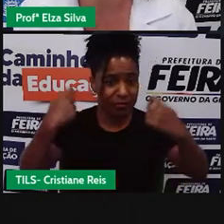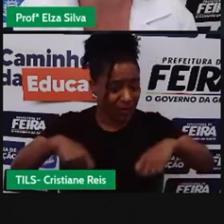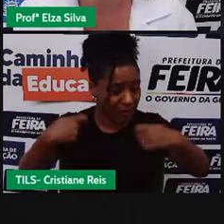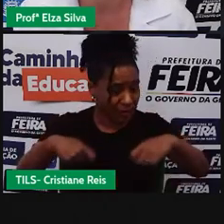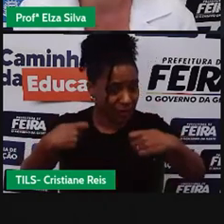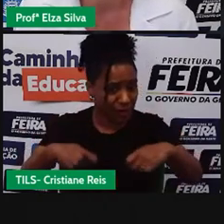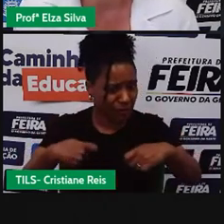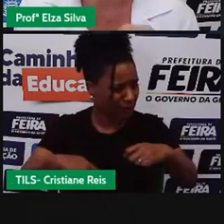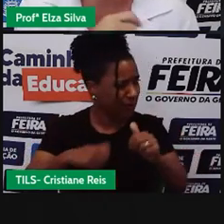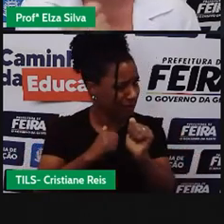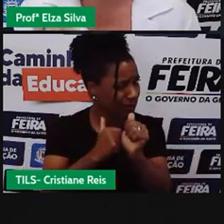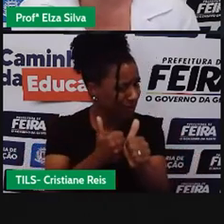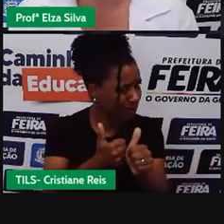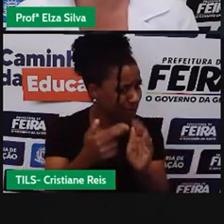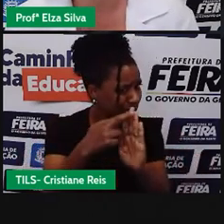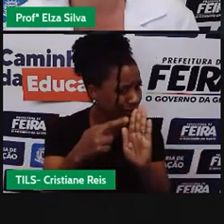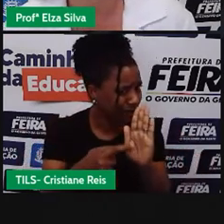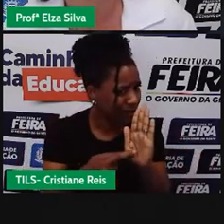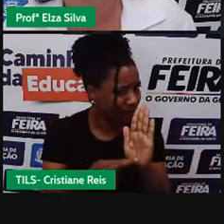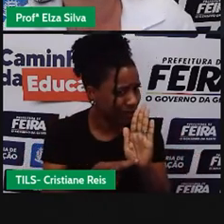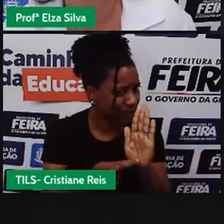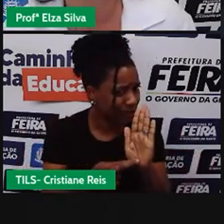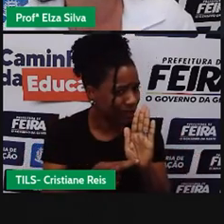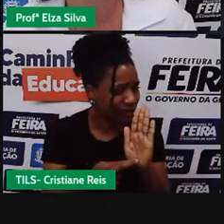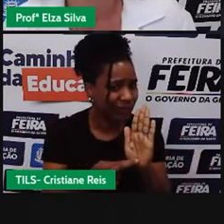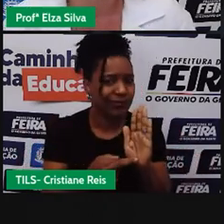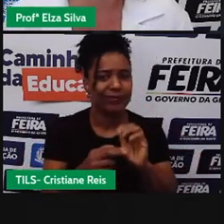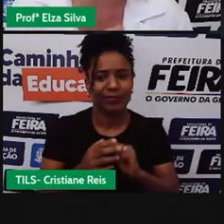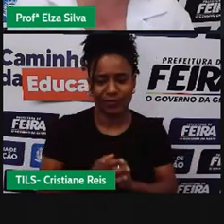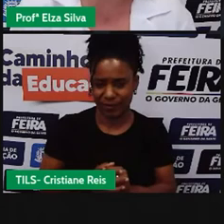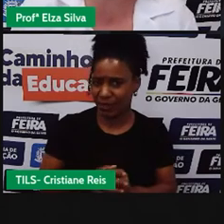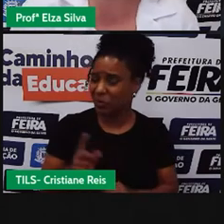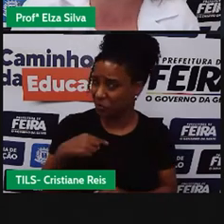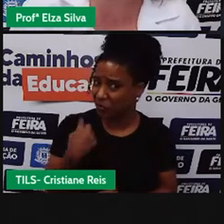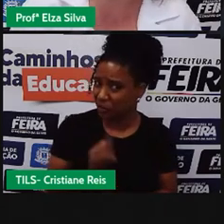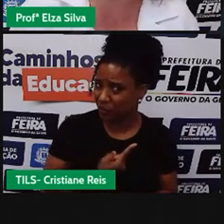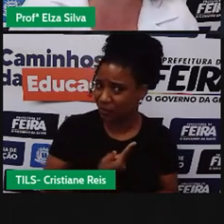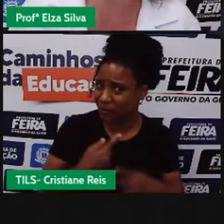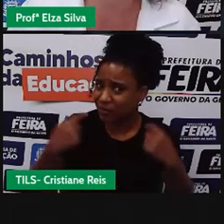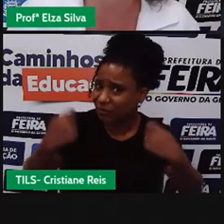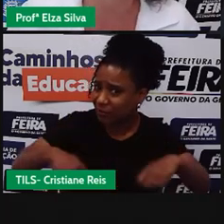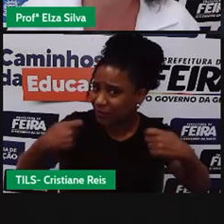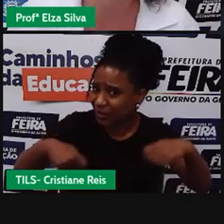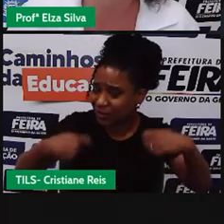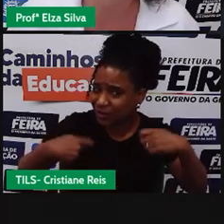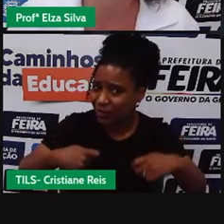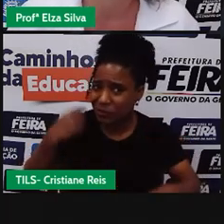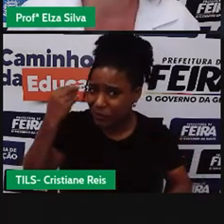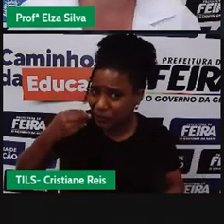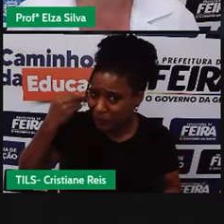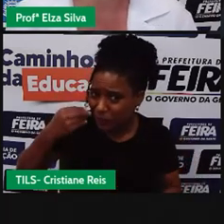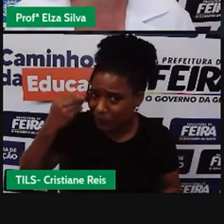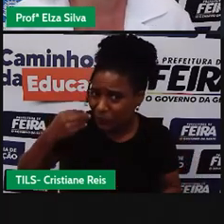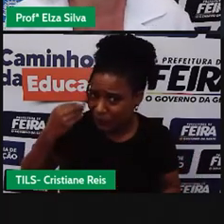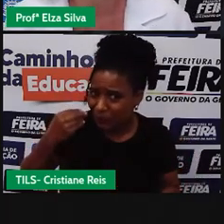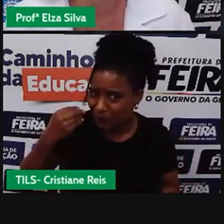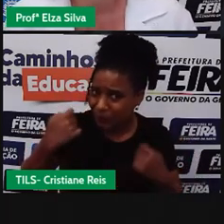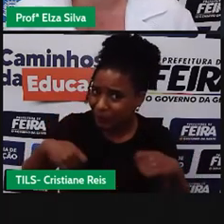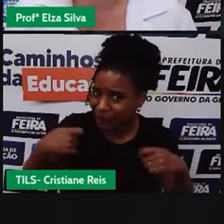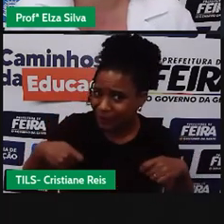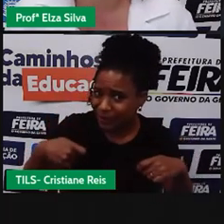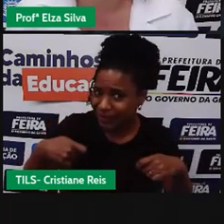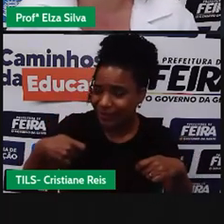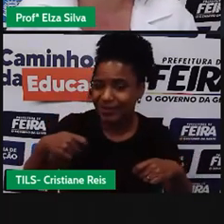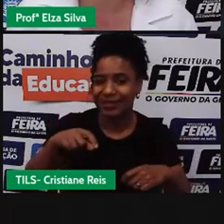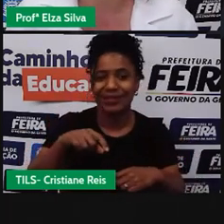regras. Must we have some experience? Nós devemos ter alguma experiência. E é claro